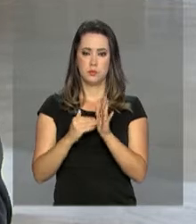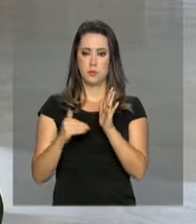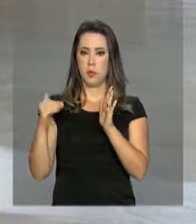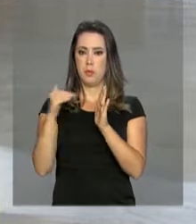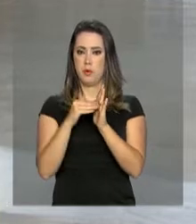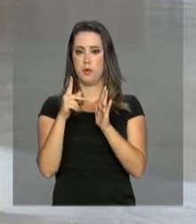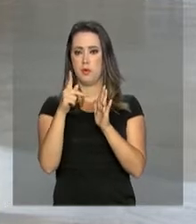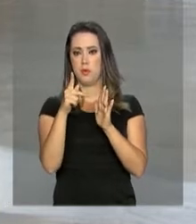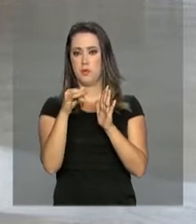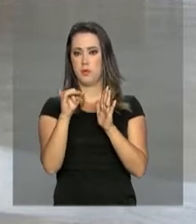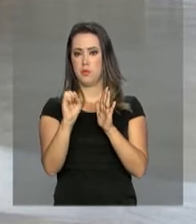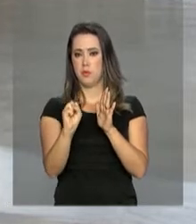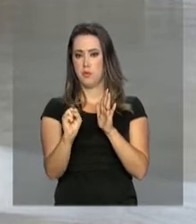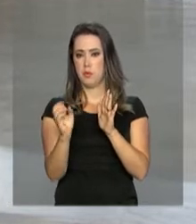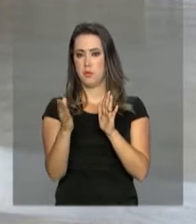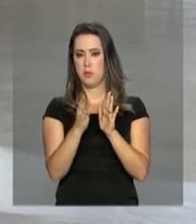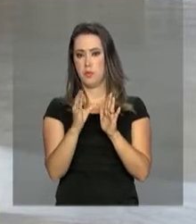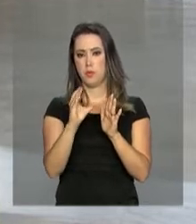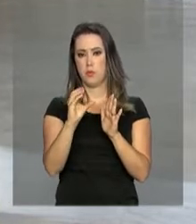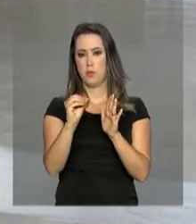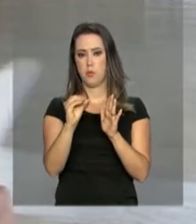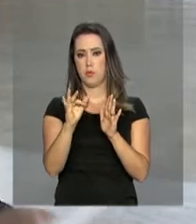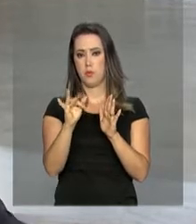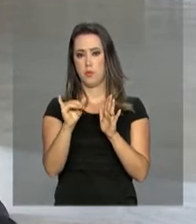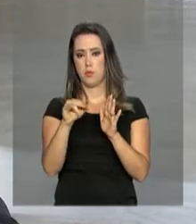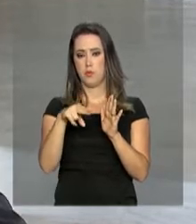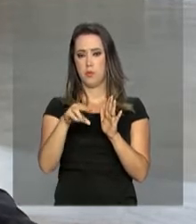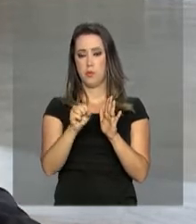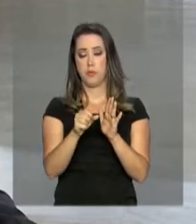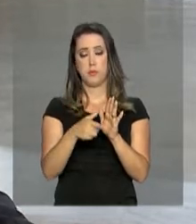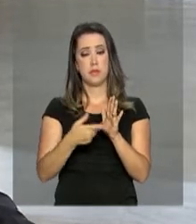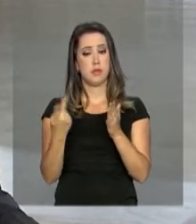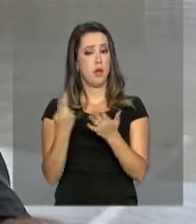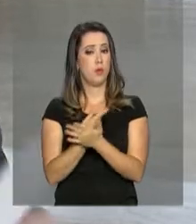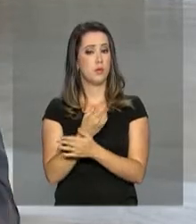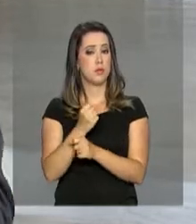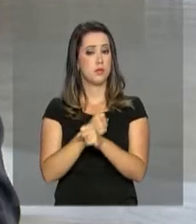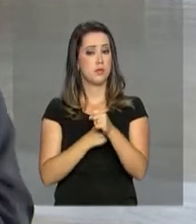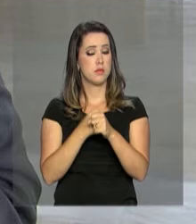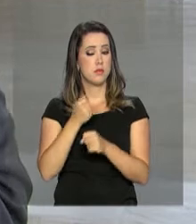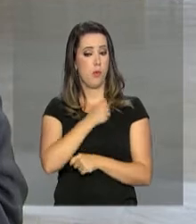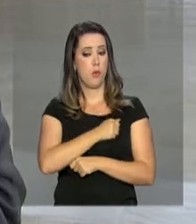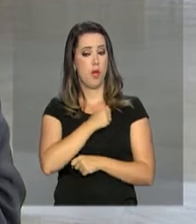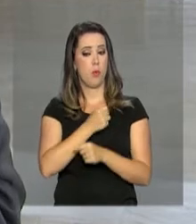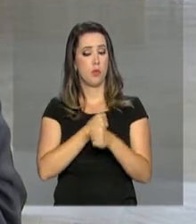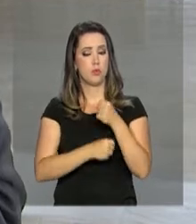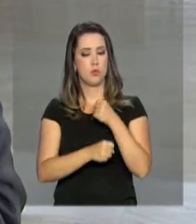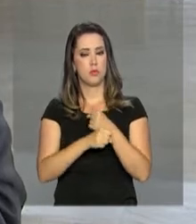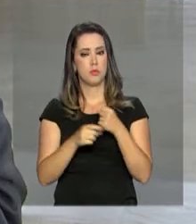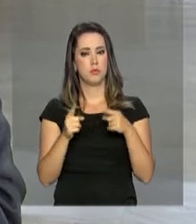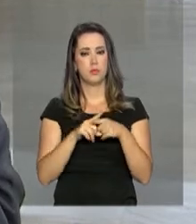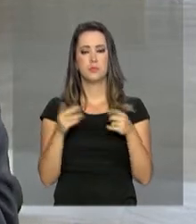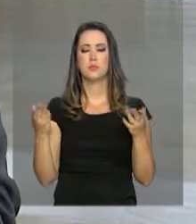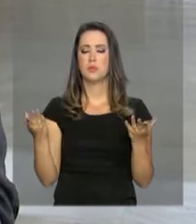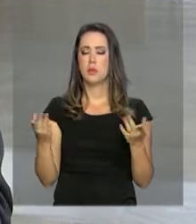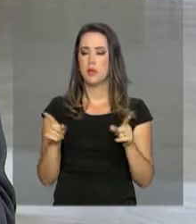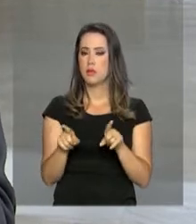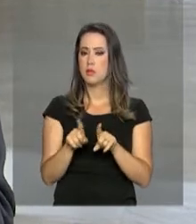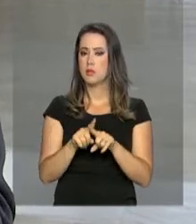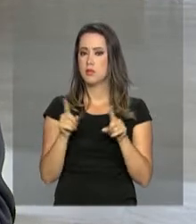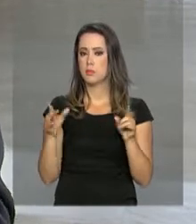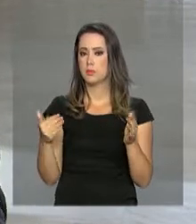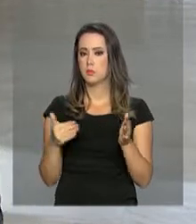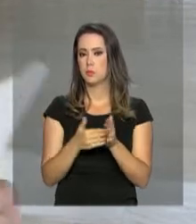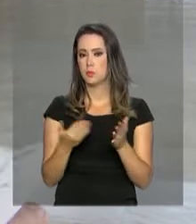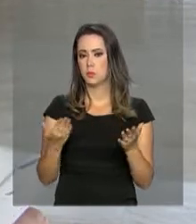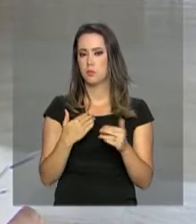sobre os combustíveis. Esse aumento ocorreu em agosto do ano passado, mas vem repercutindo até os dias atuais, e o aumento